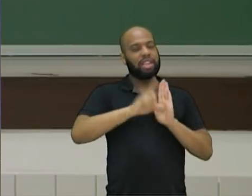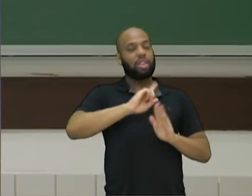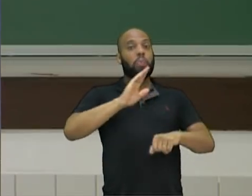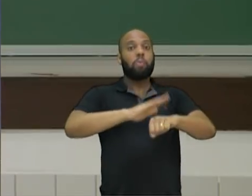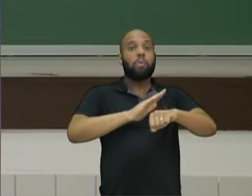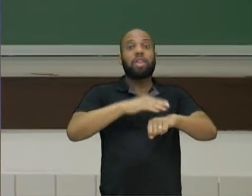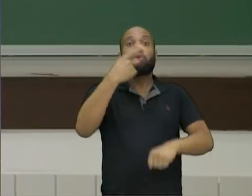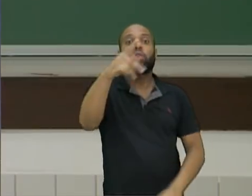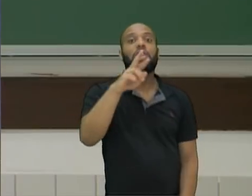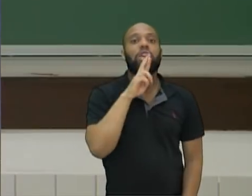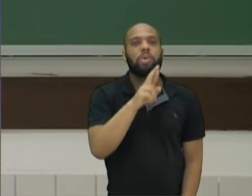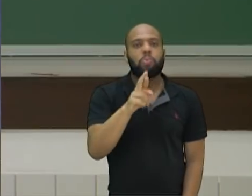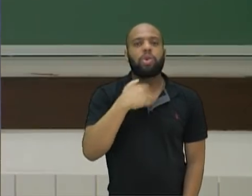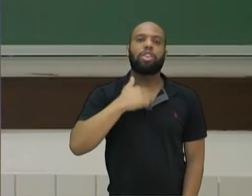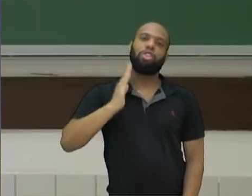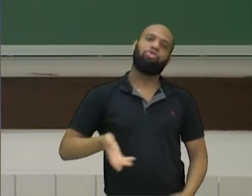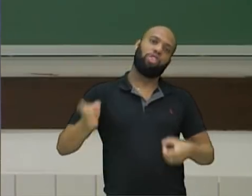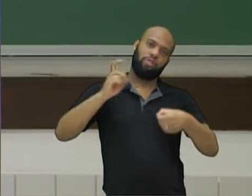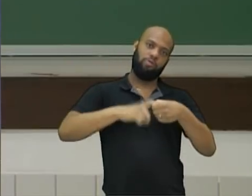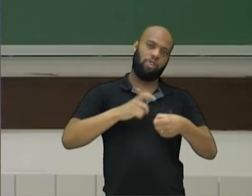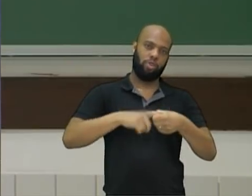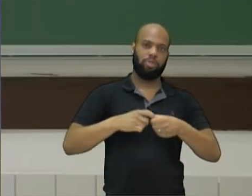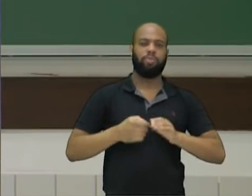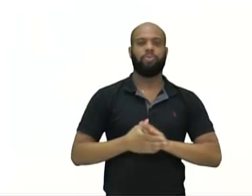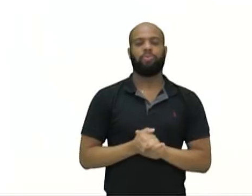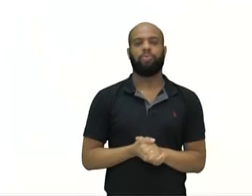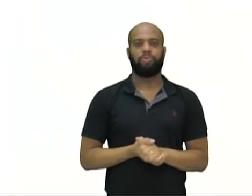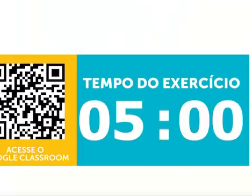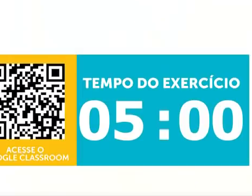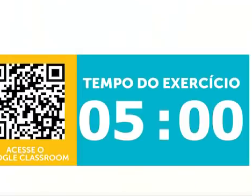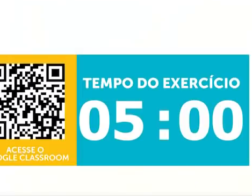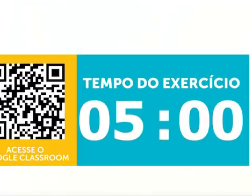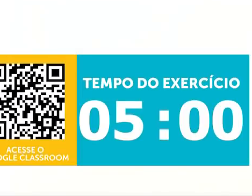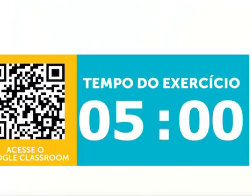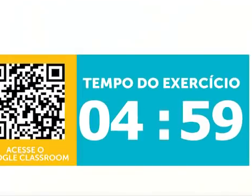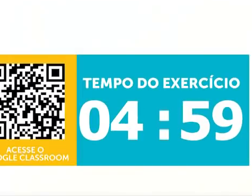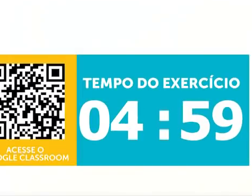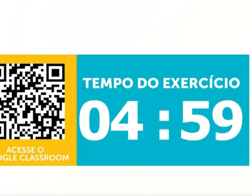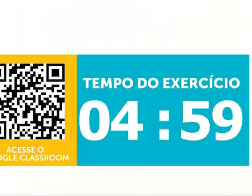deixar vocês resolverem primeiro e eu volto para resolver depois com vocês.